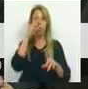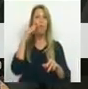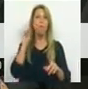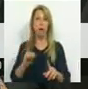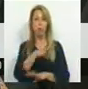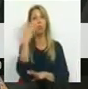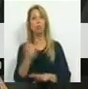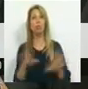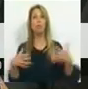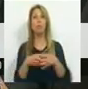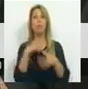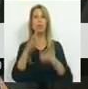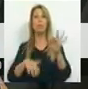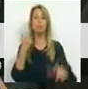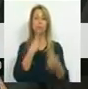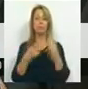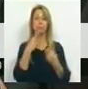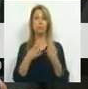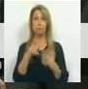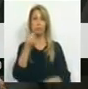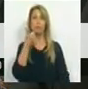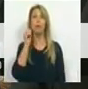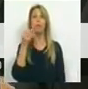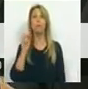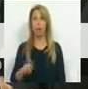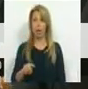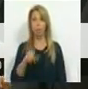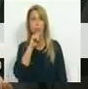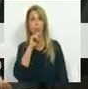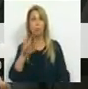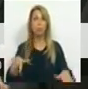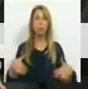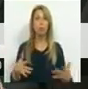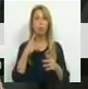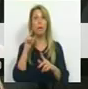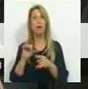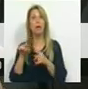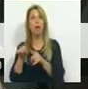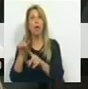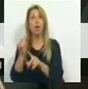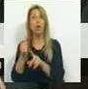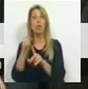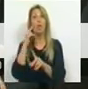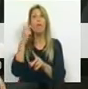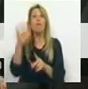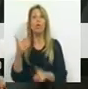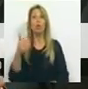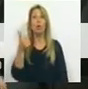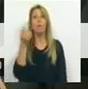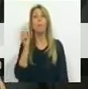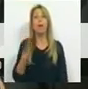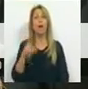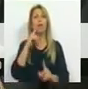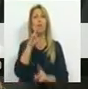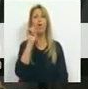segunda Comissão Parlamentar de Inquérito do BPN, os cenários de possibilidade de destino do BPN foram estudados pela Roland